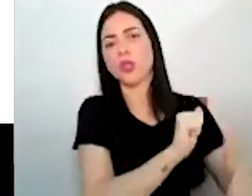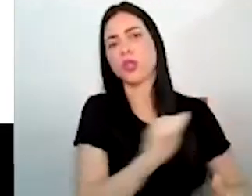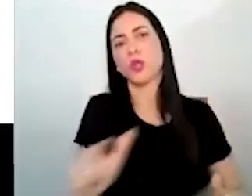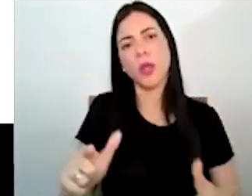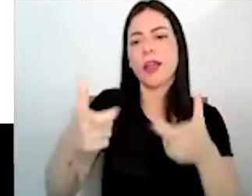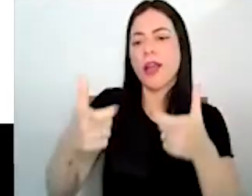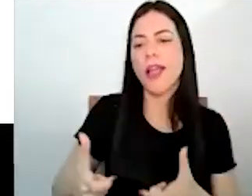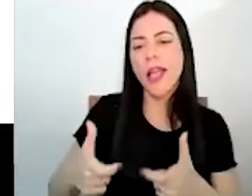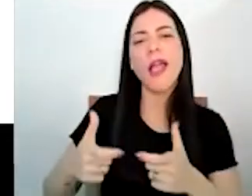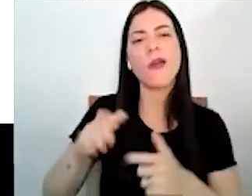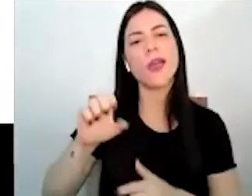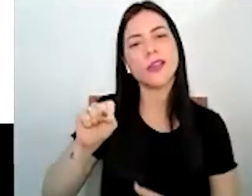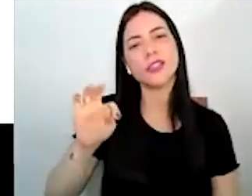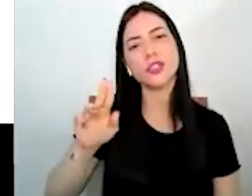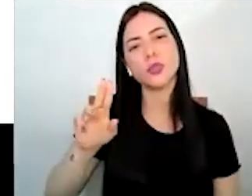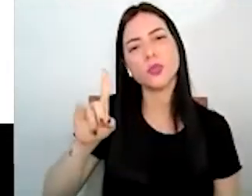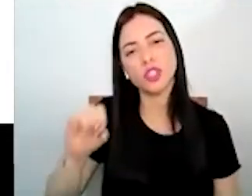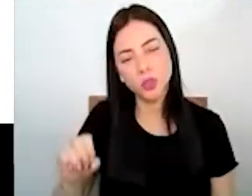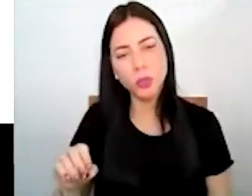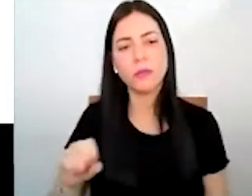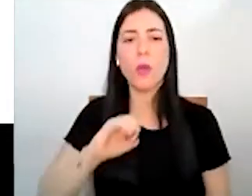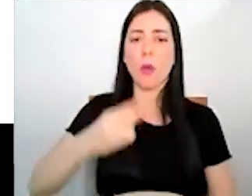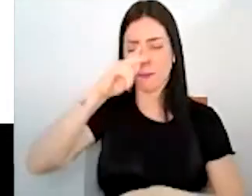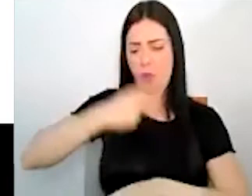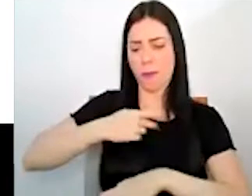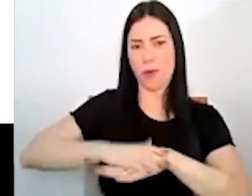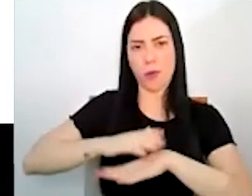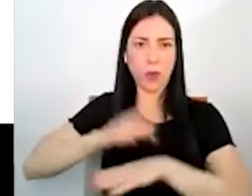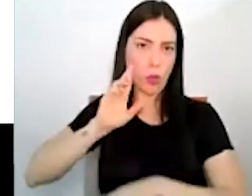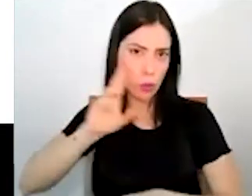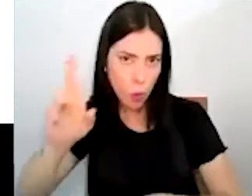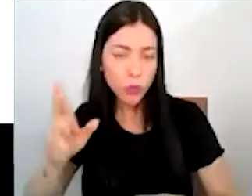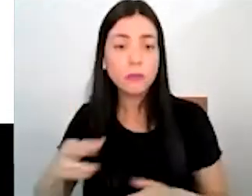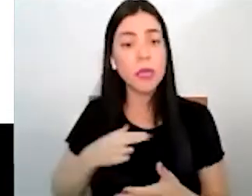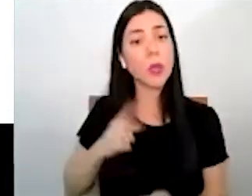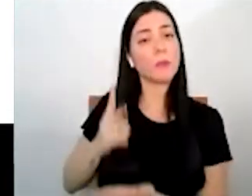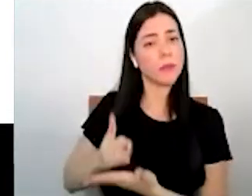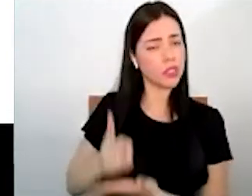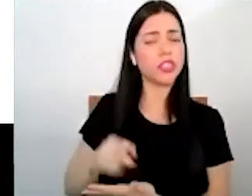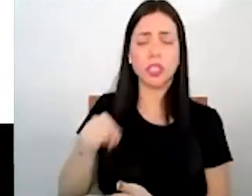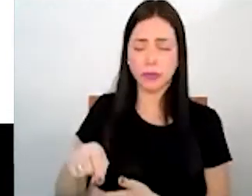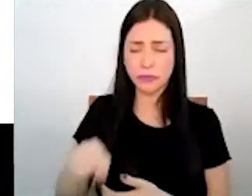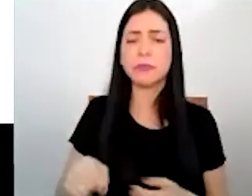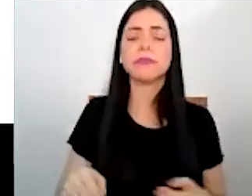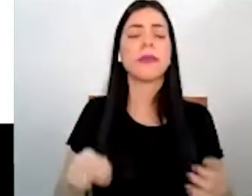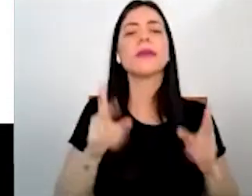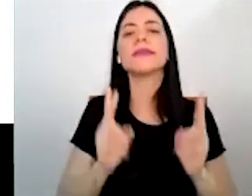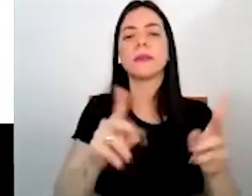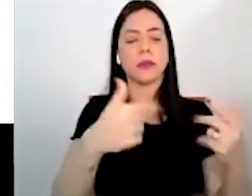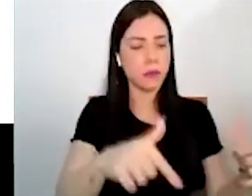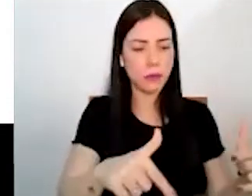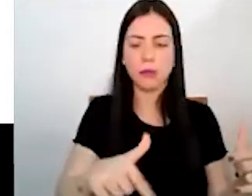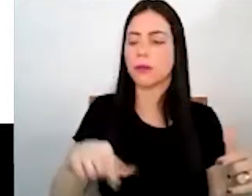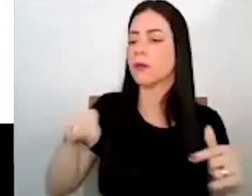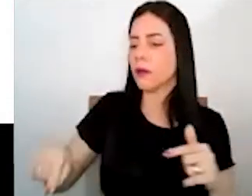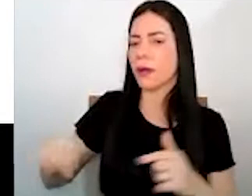designer freelancer ou dono do meu próprio estúdio. Eu mantive quase que sempre essa atuação paralela em todos os empregos